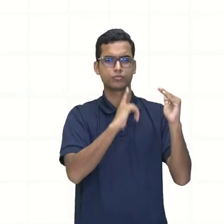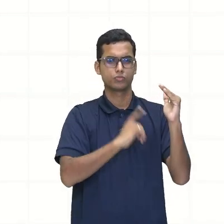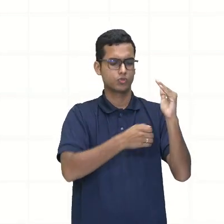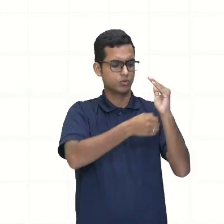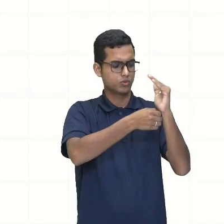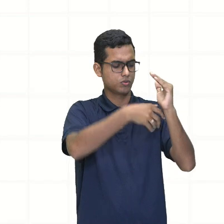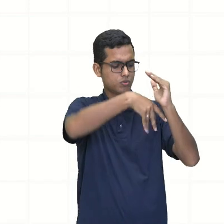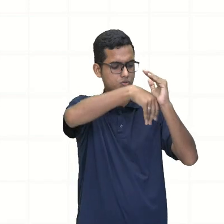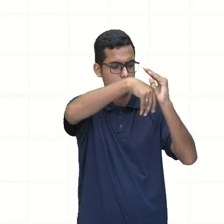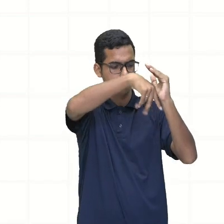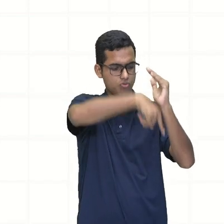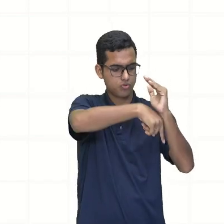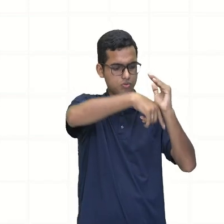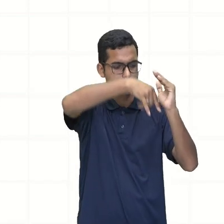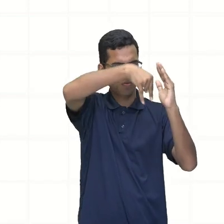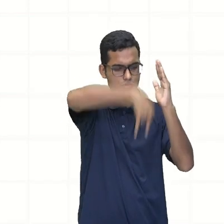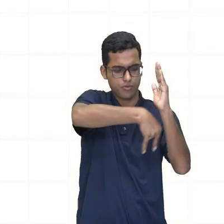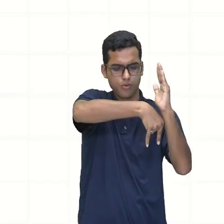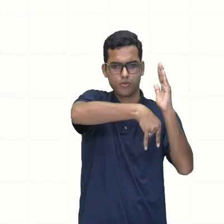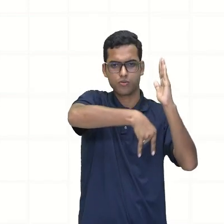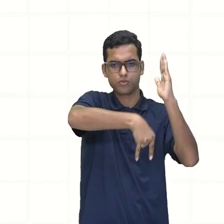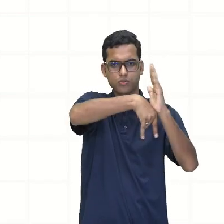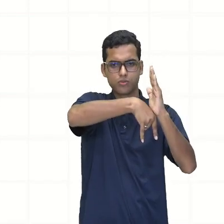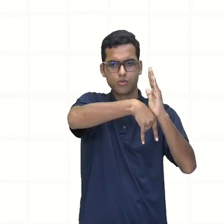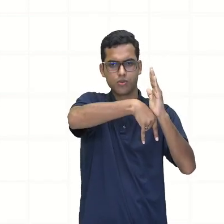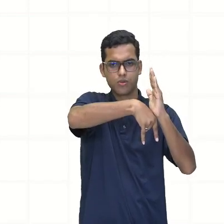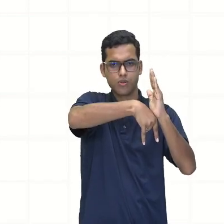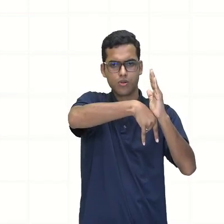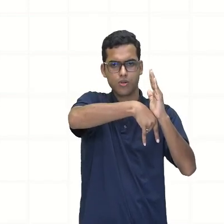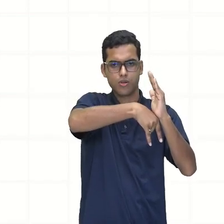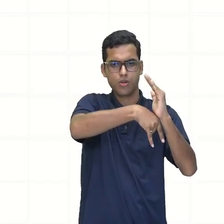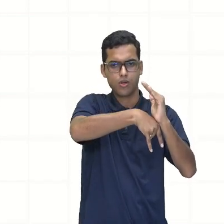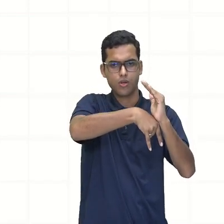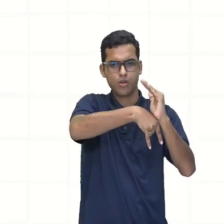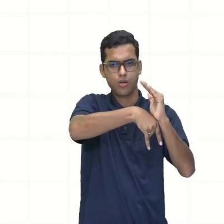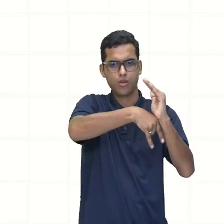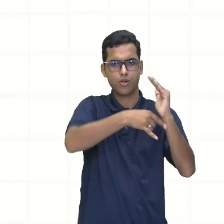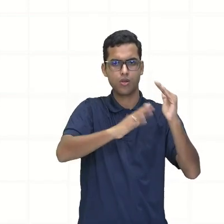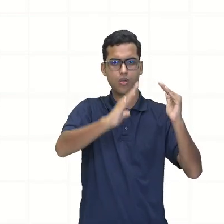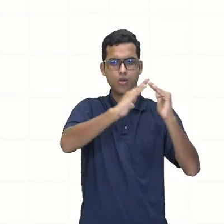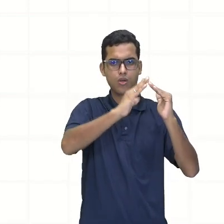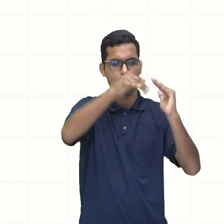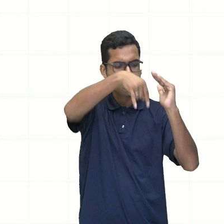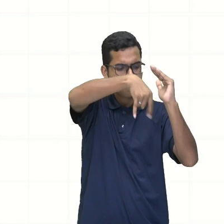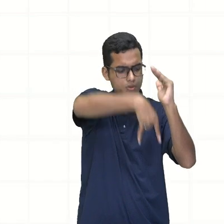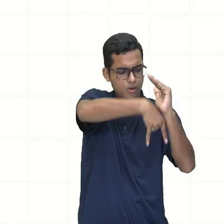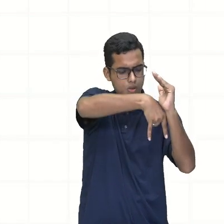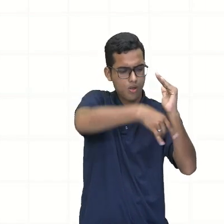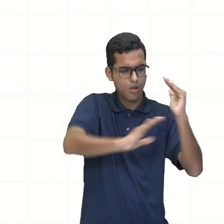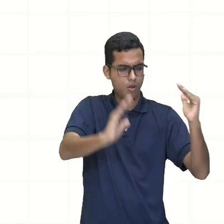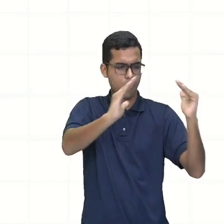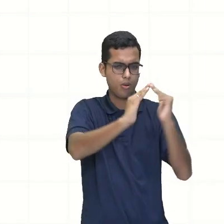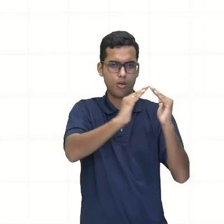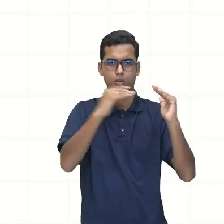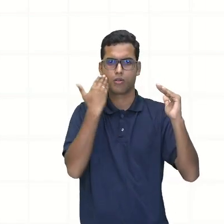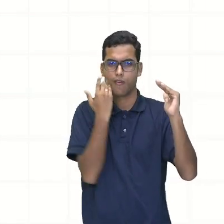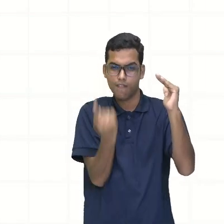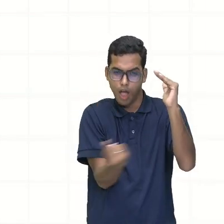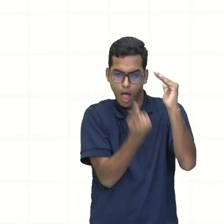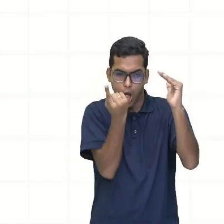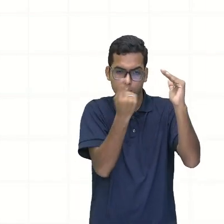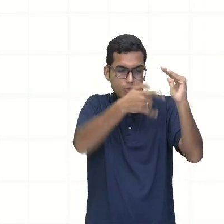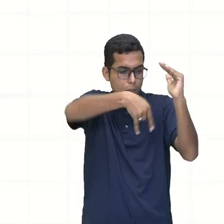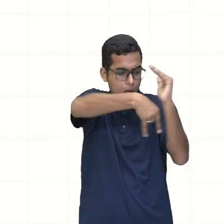elas são fincadas no solo, e o objetivo é que a casa fique no nível um pouco mais alto.